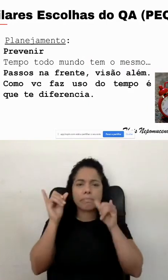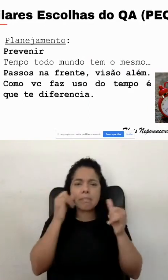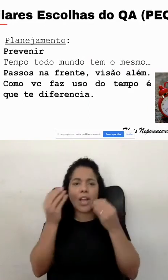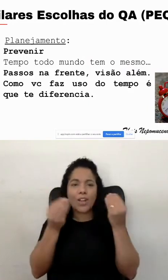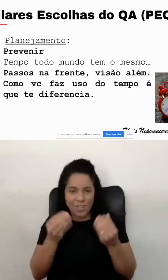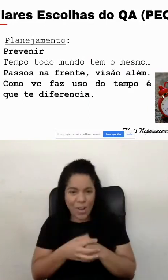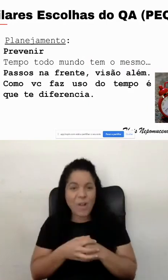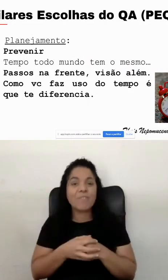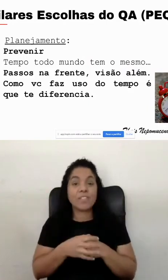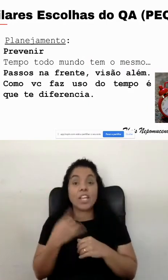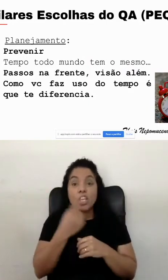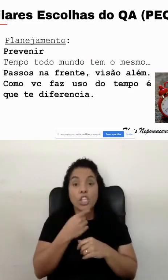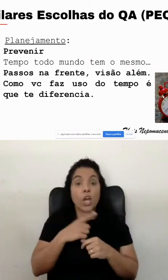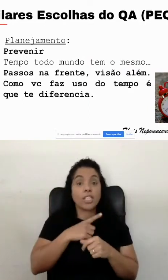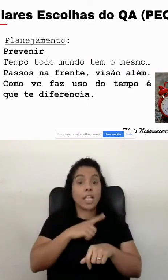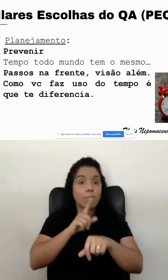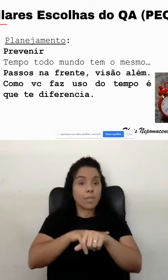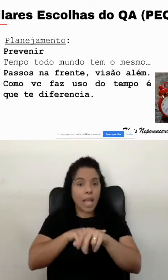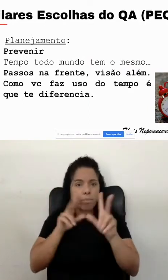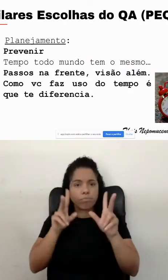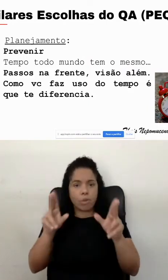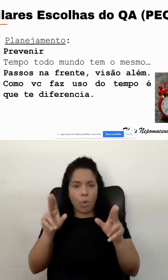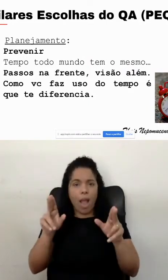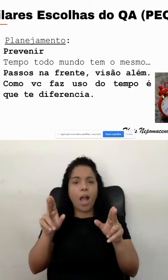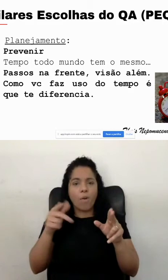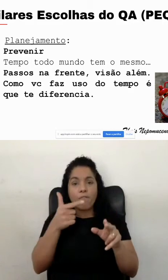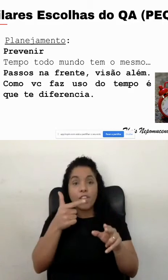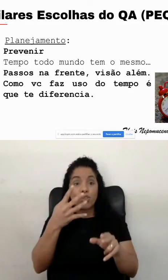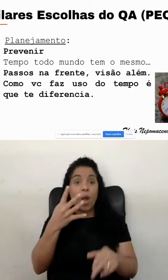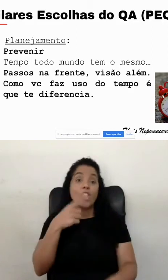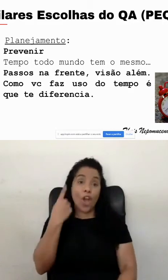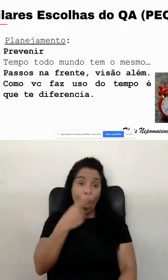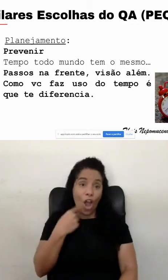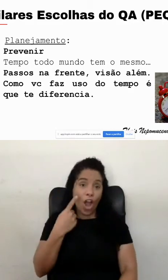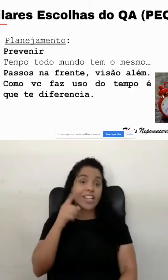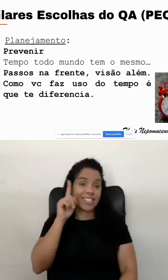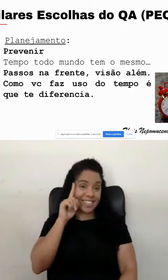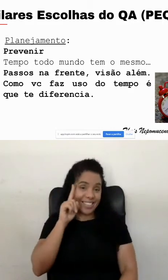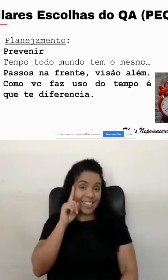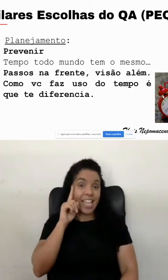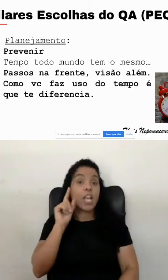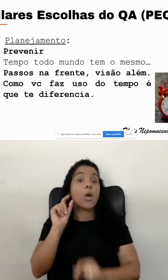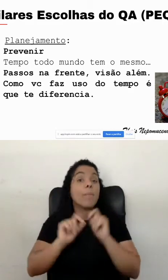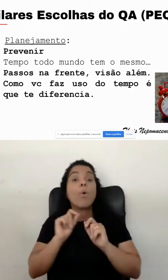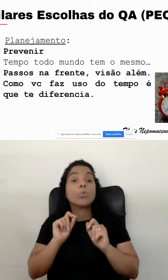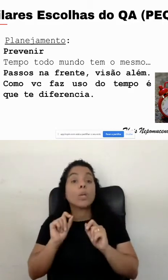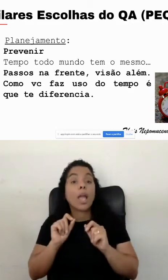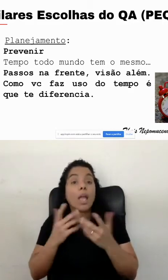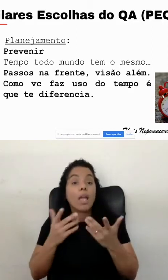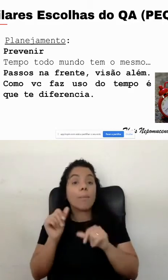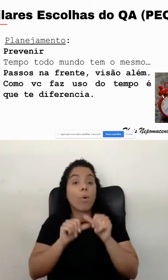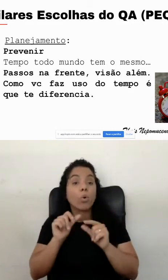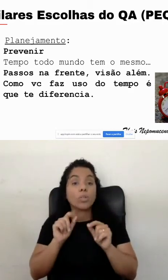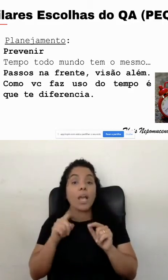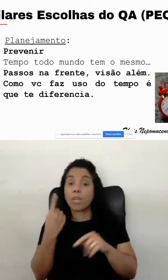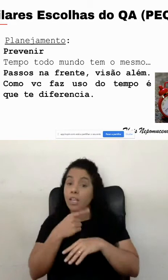temos o tempo igual, né? Temos o mesmo tempo, as 24 horas, e o que muda? Muda o que a